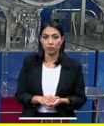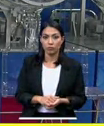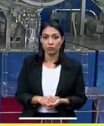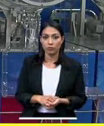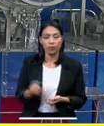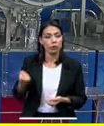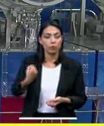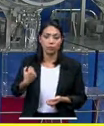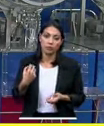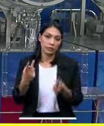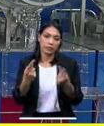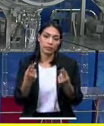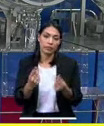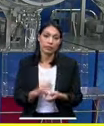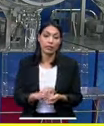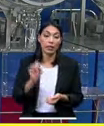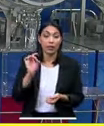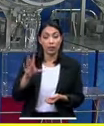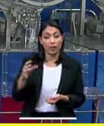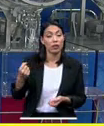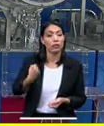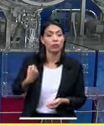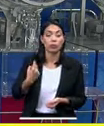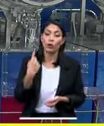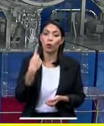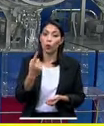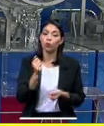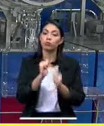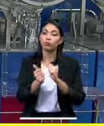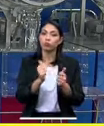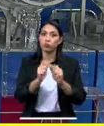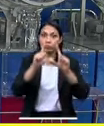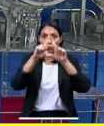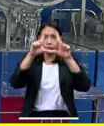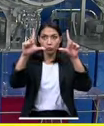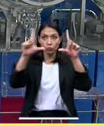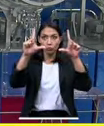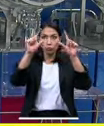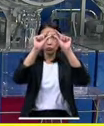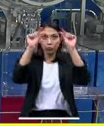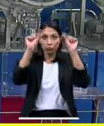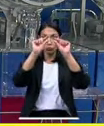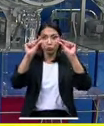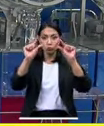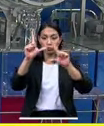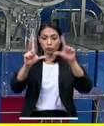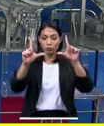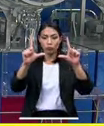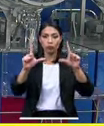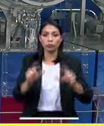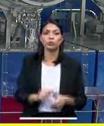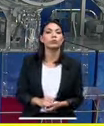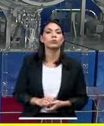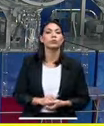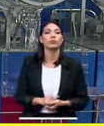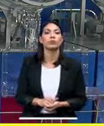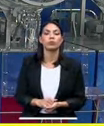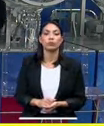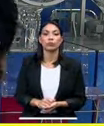Mania, e cada número corresponde a um time de futebol conforme a tabela de times exposta na tela da TV.